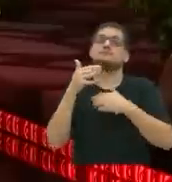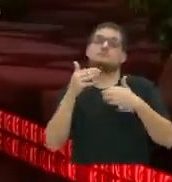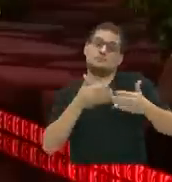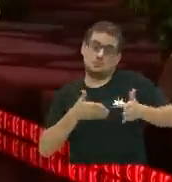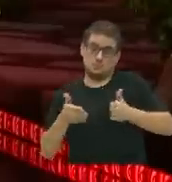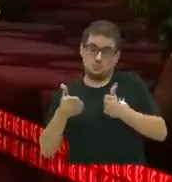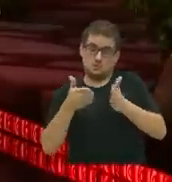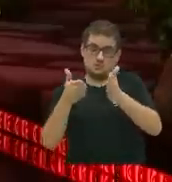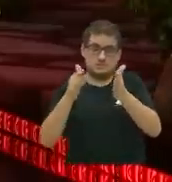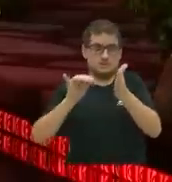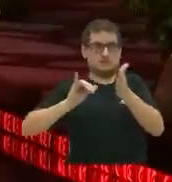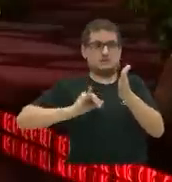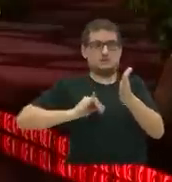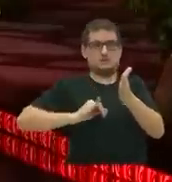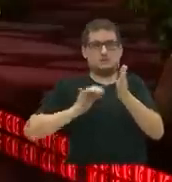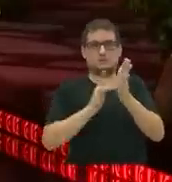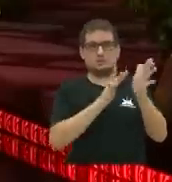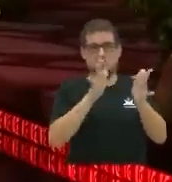dolorosa,